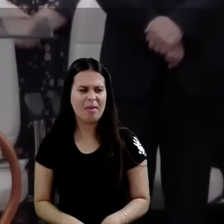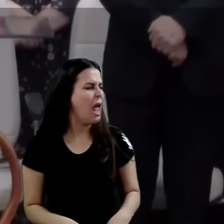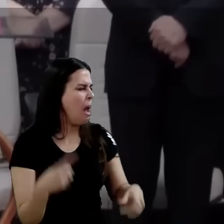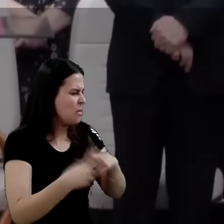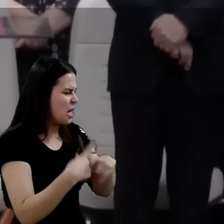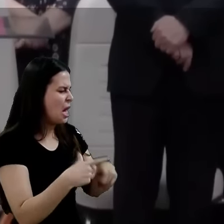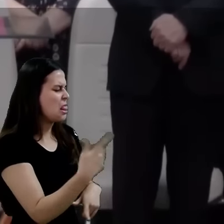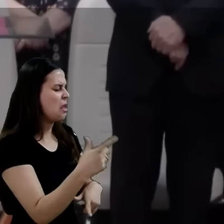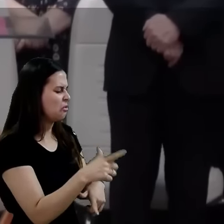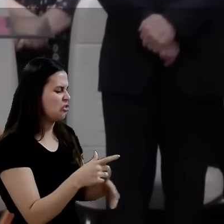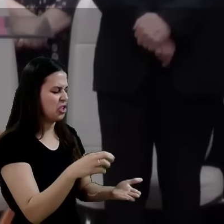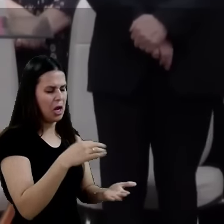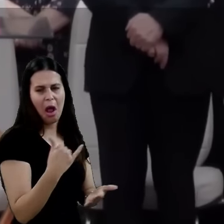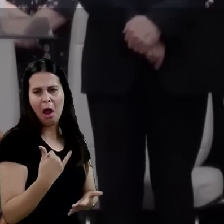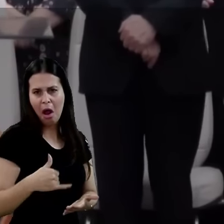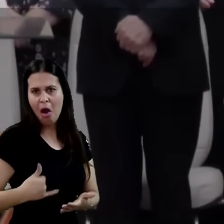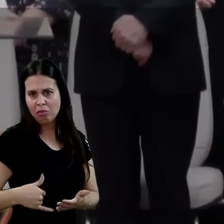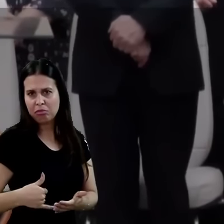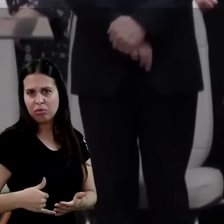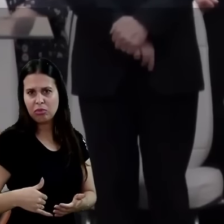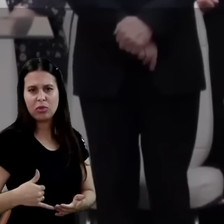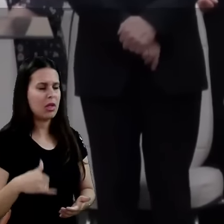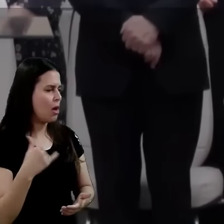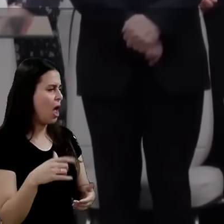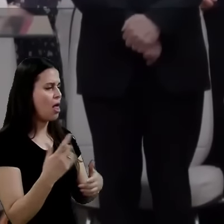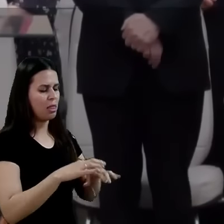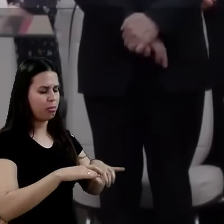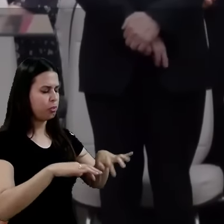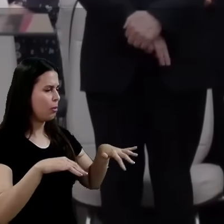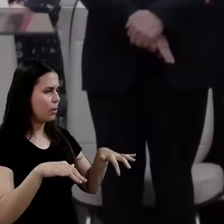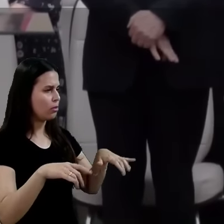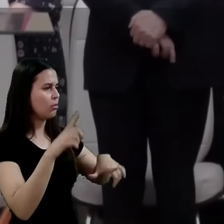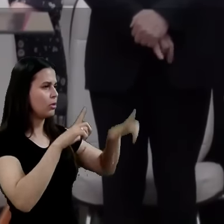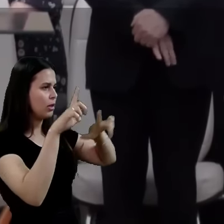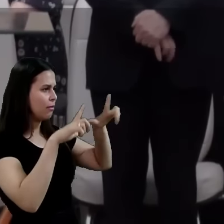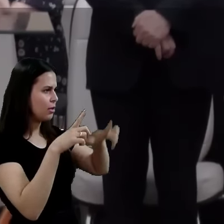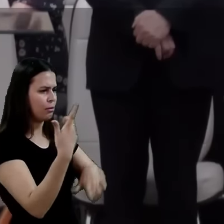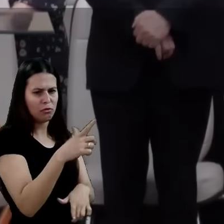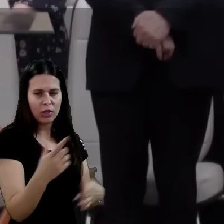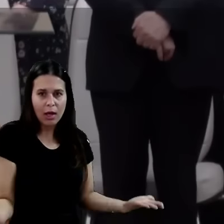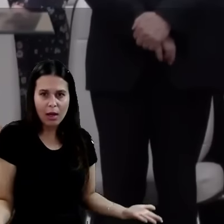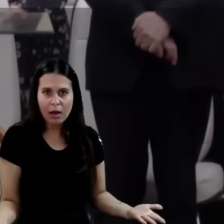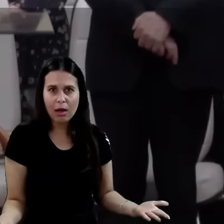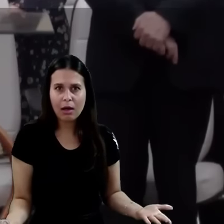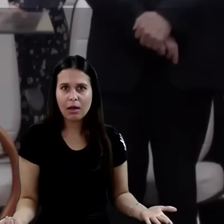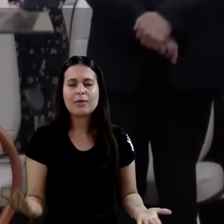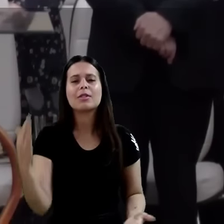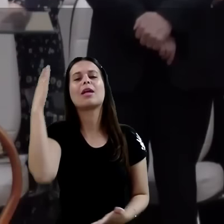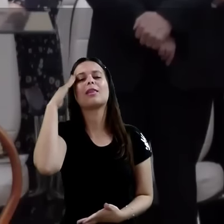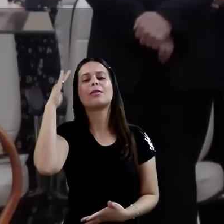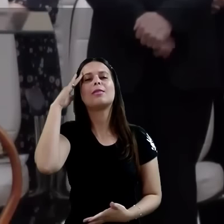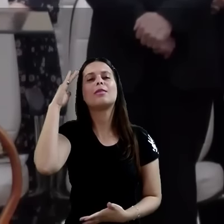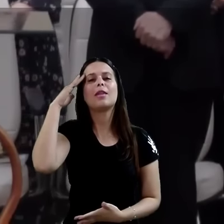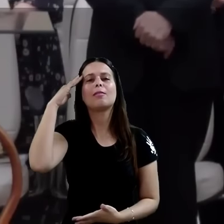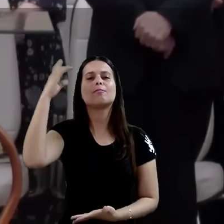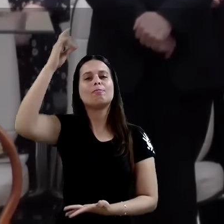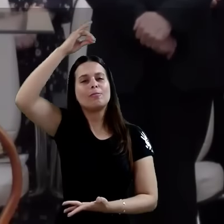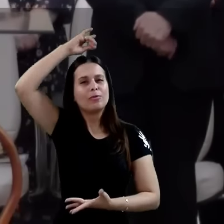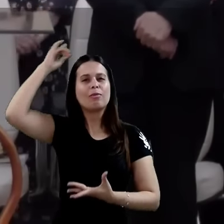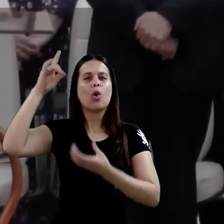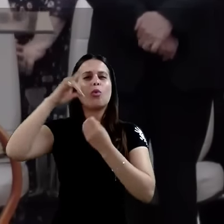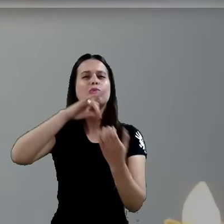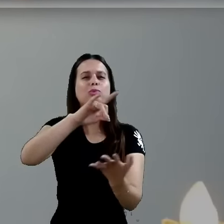não tinha celular não tinha computador Quem tem ouvidos ouça o que o espírito diz